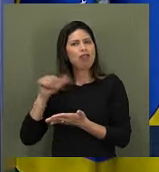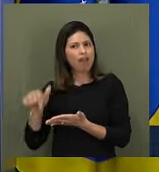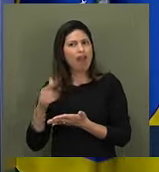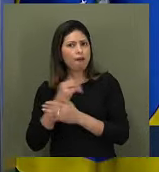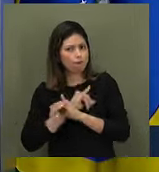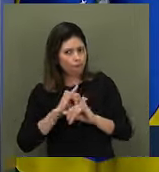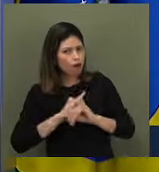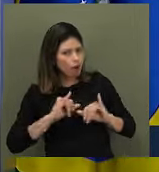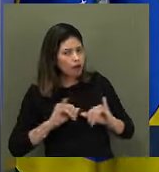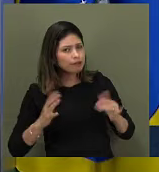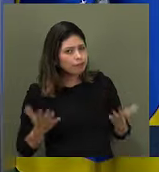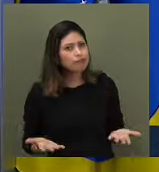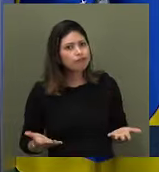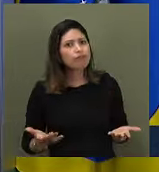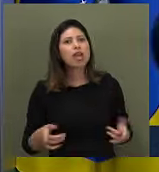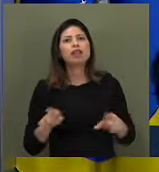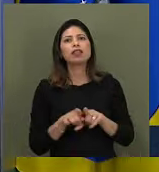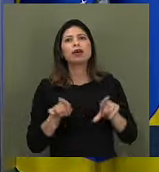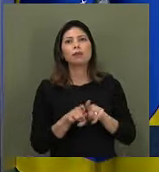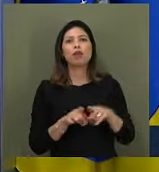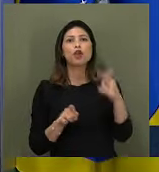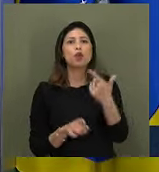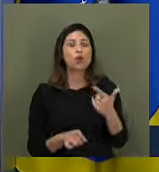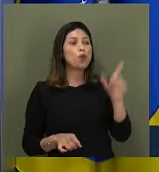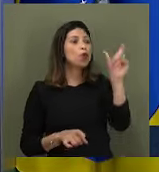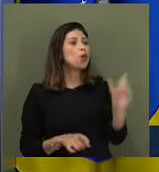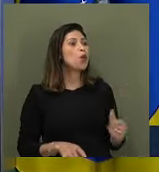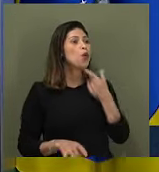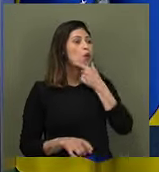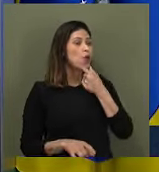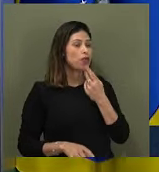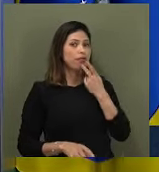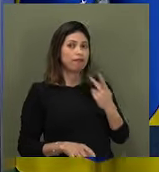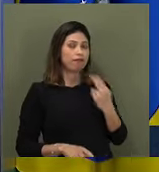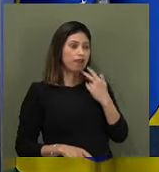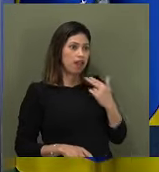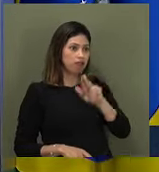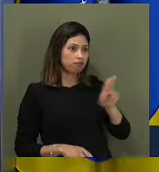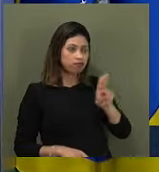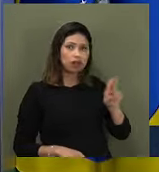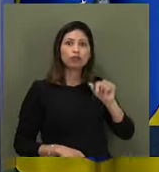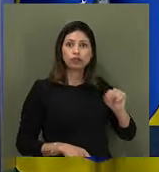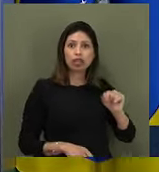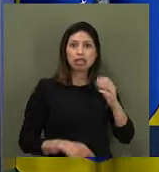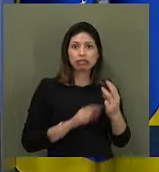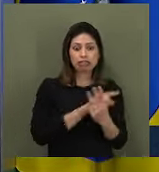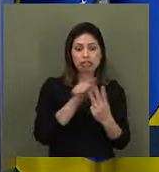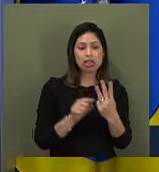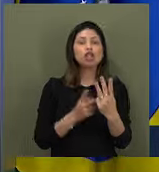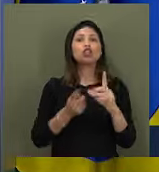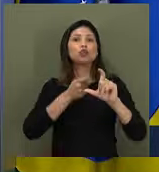depois que até o Wall Street Journal noticiou sobre a censura no Brasil três grandes jornais